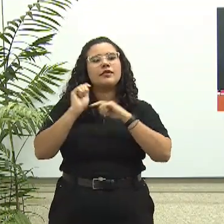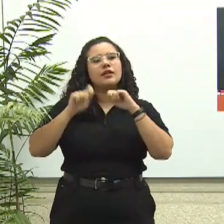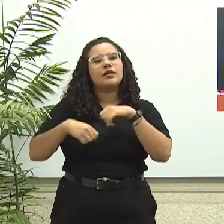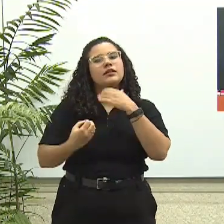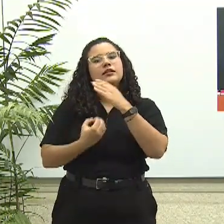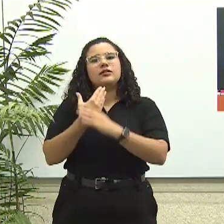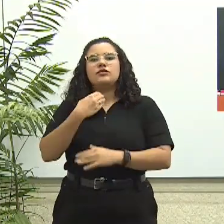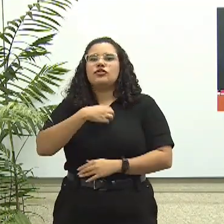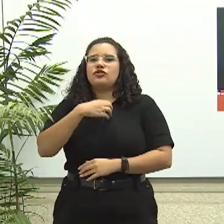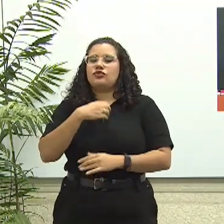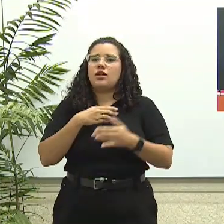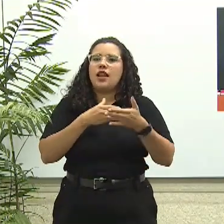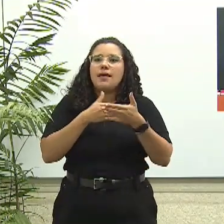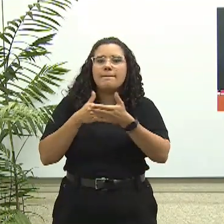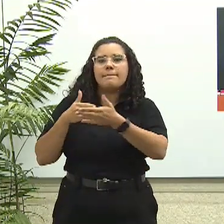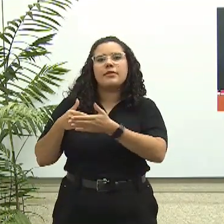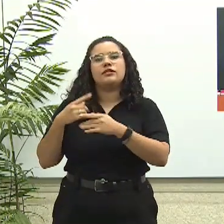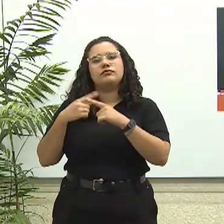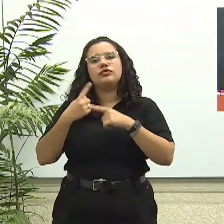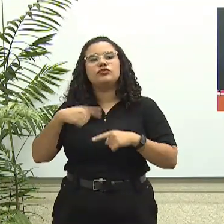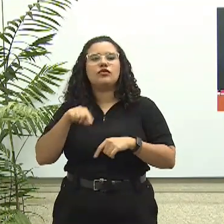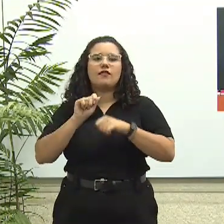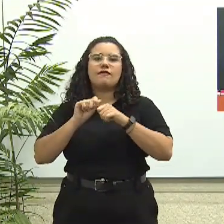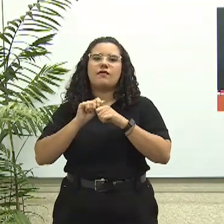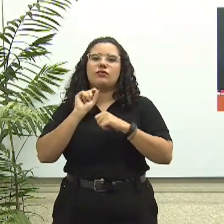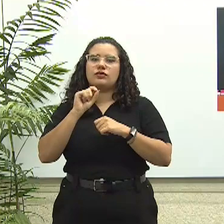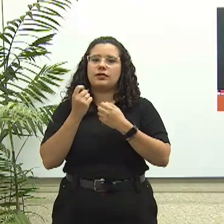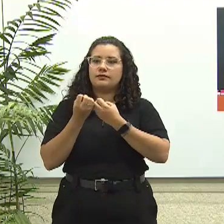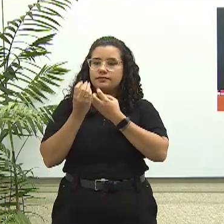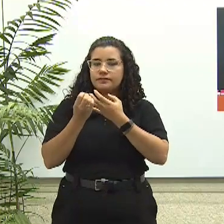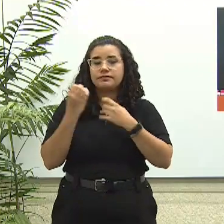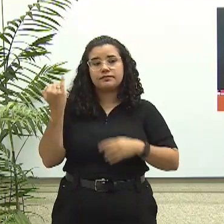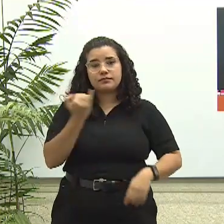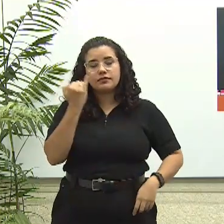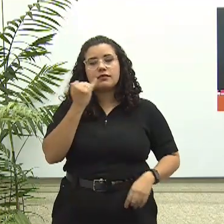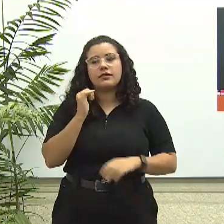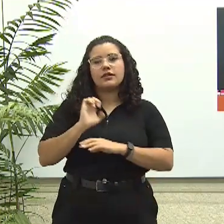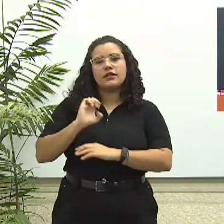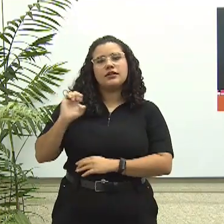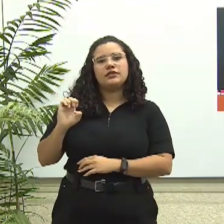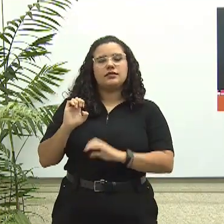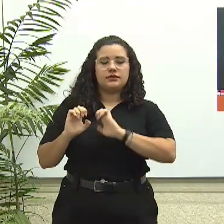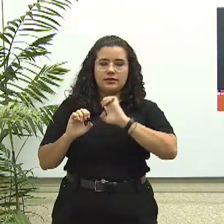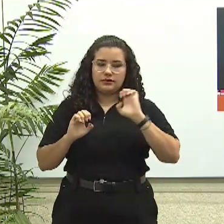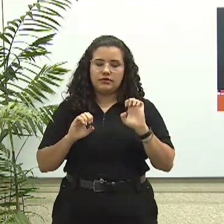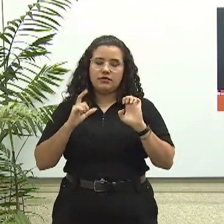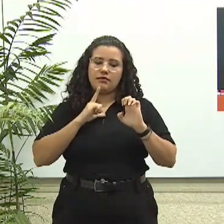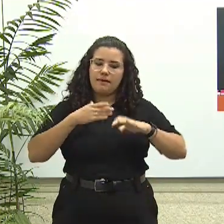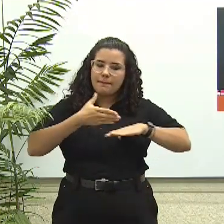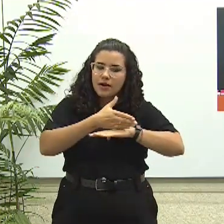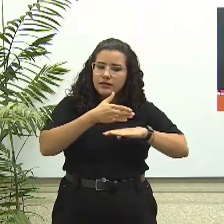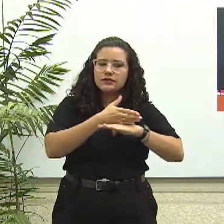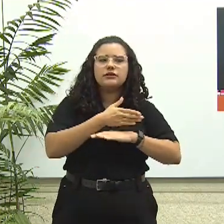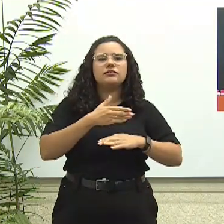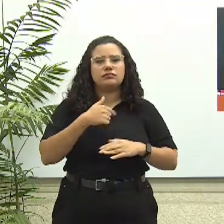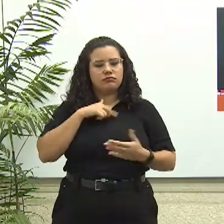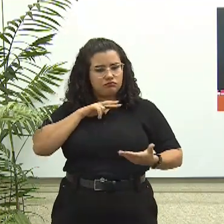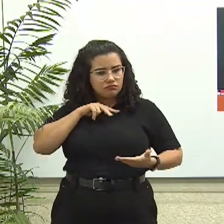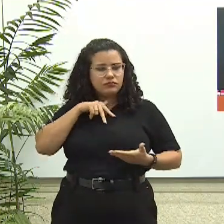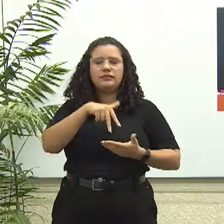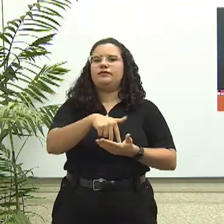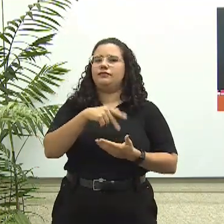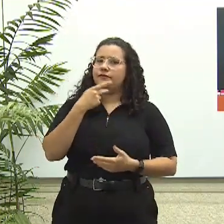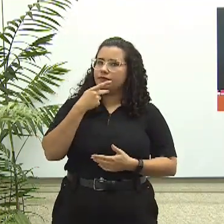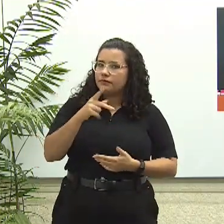limites para o que fazem com nossos dados então é importante que as esquerdas participem do debate sobre regulação e também se posicionem é importante que